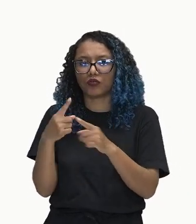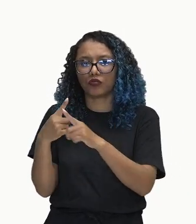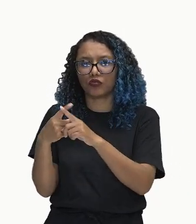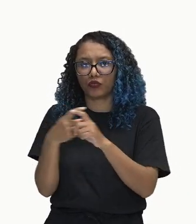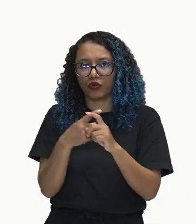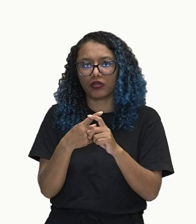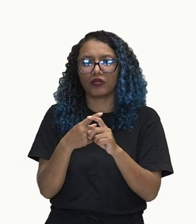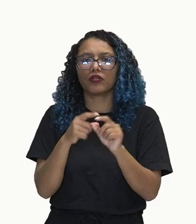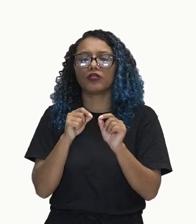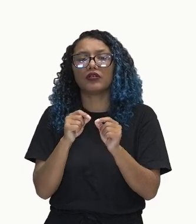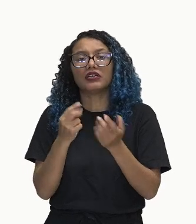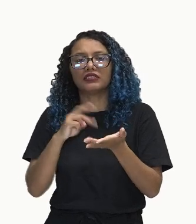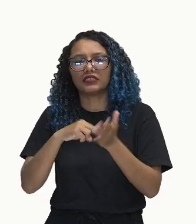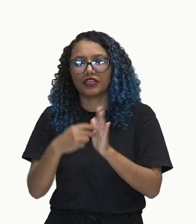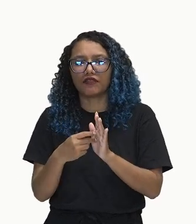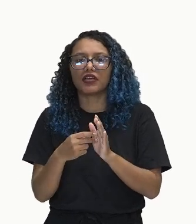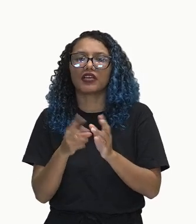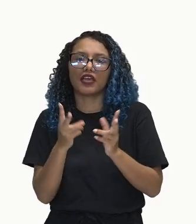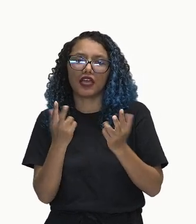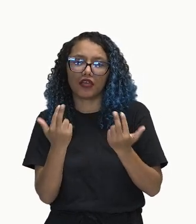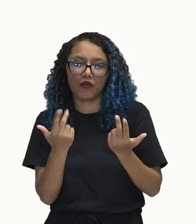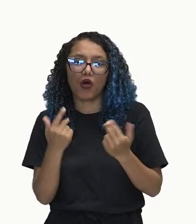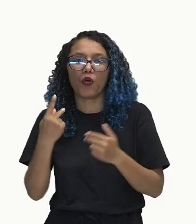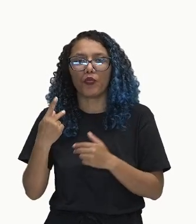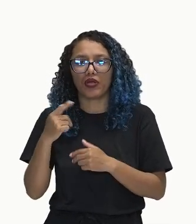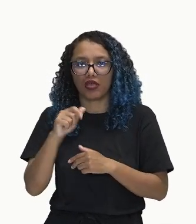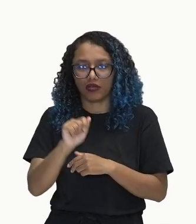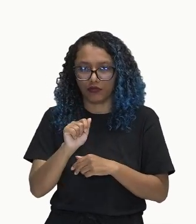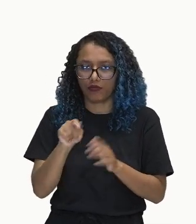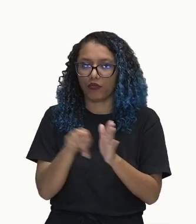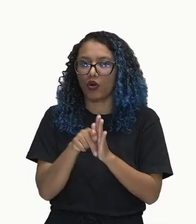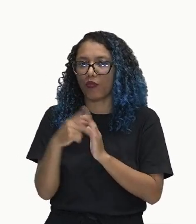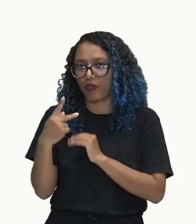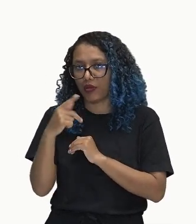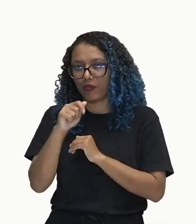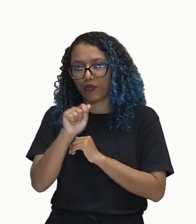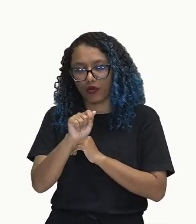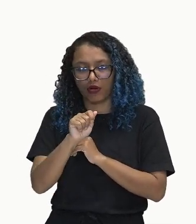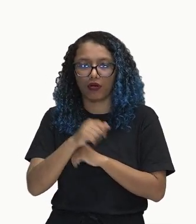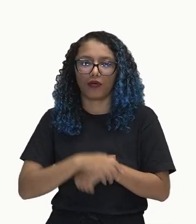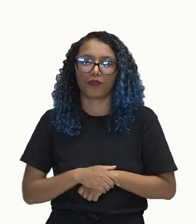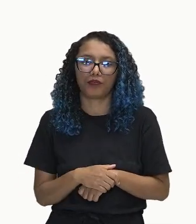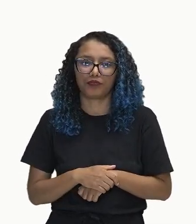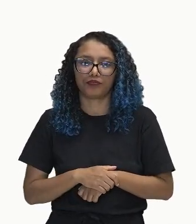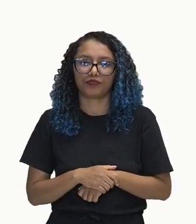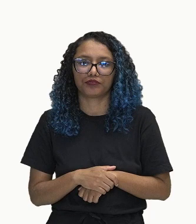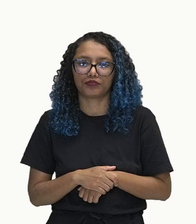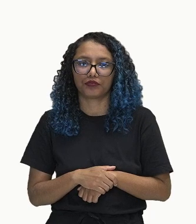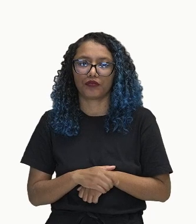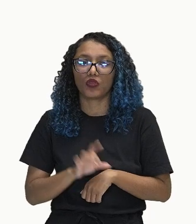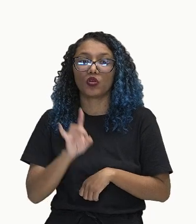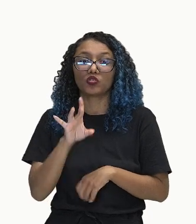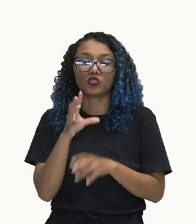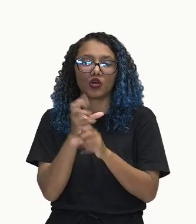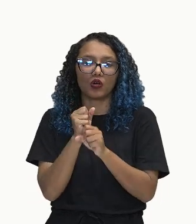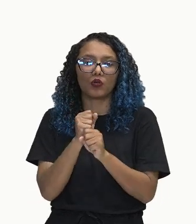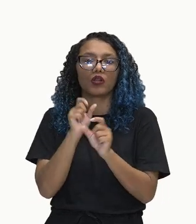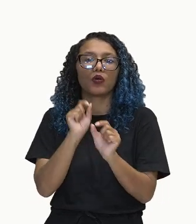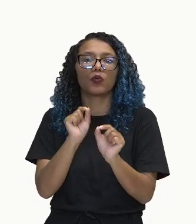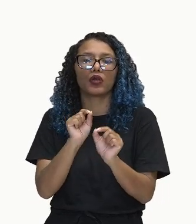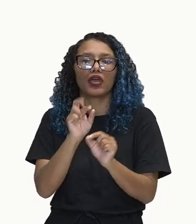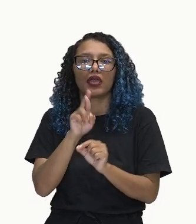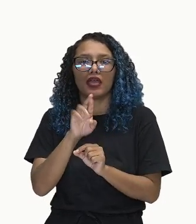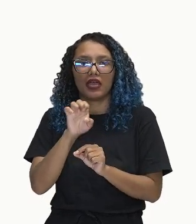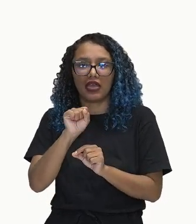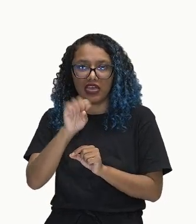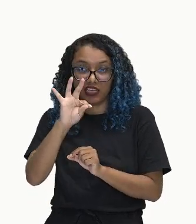de a. O que isso está mostrando? Vejamos, olha só. Eu estou calculando somente o resto, tá? Então aqui eu